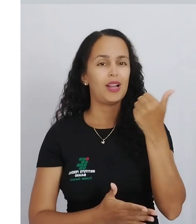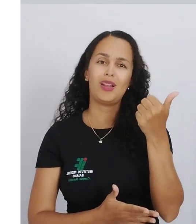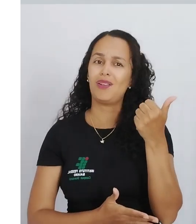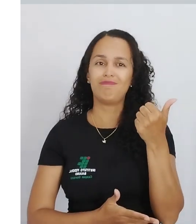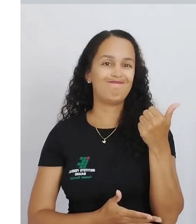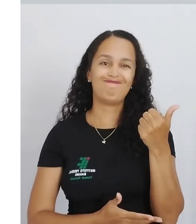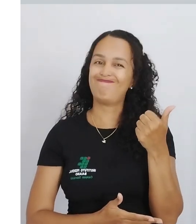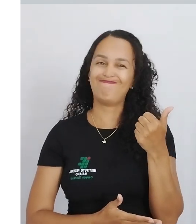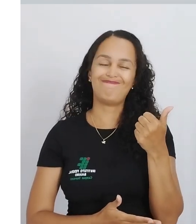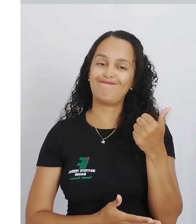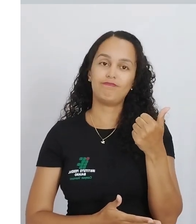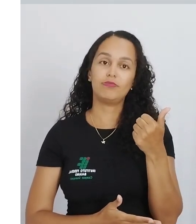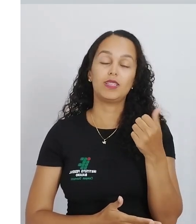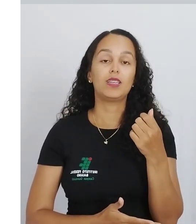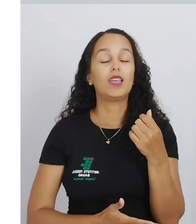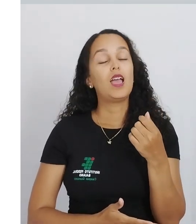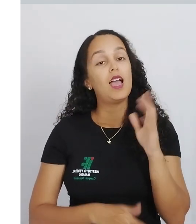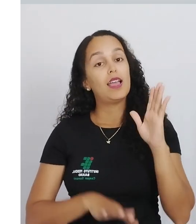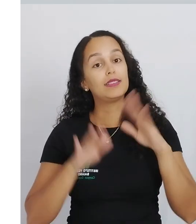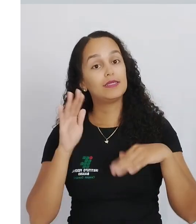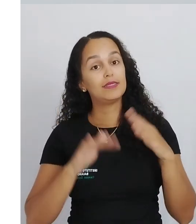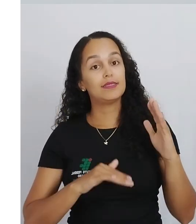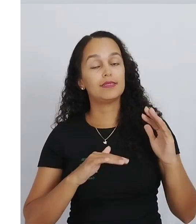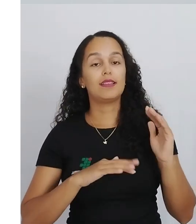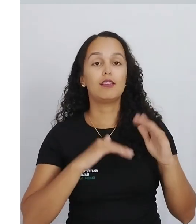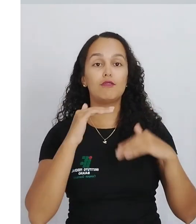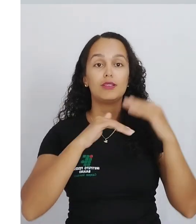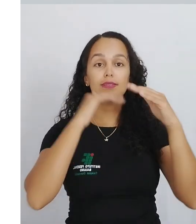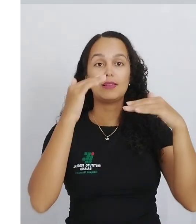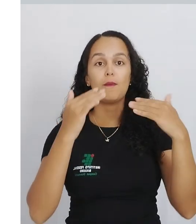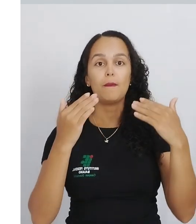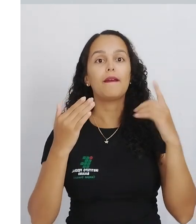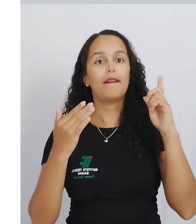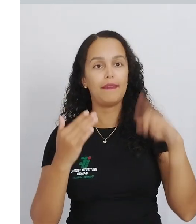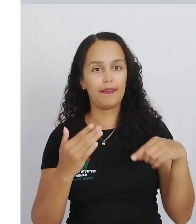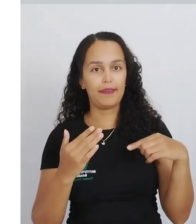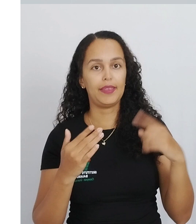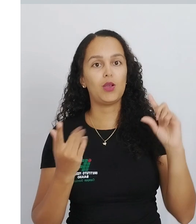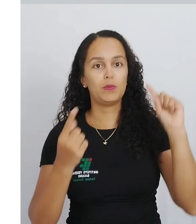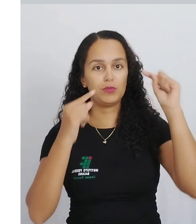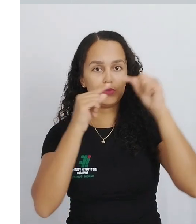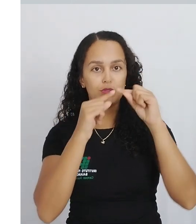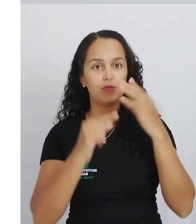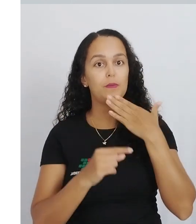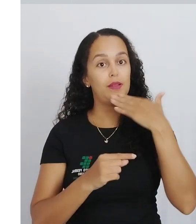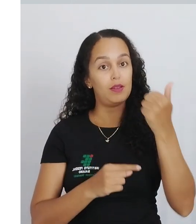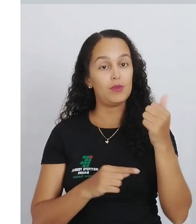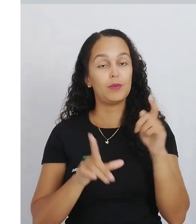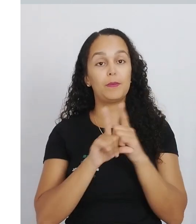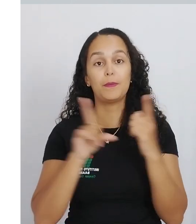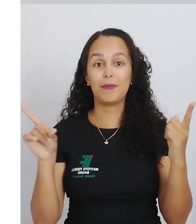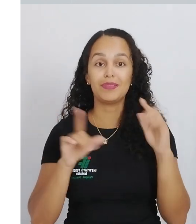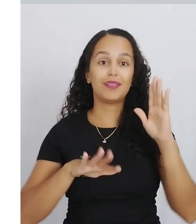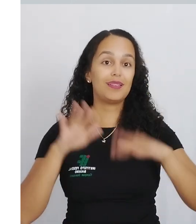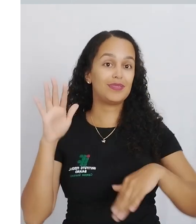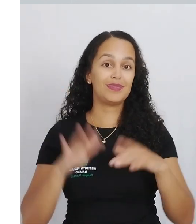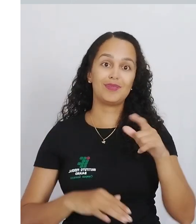tá? Evolução é para buscar a melhora, mas pode ser que nem sempre dê certo, né?